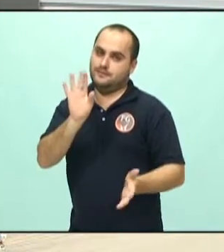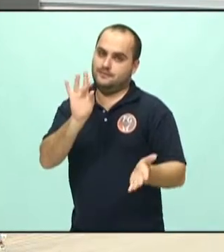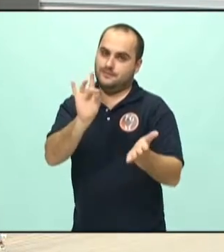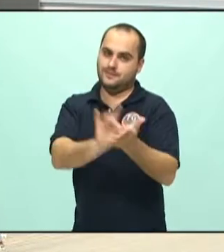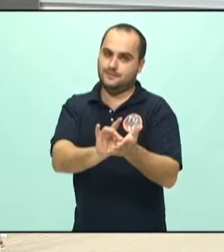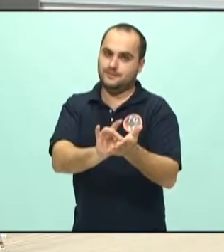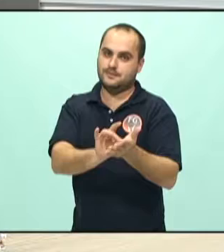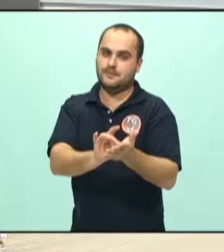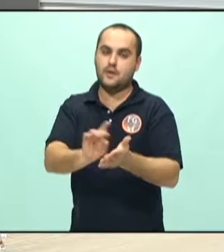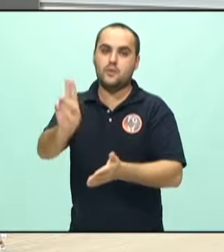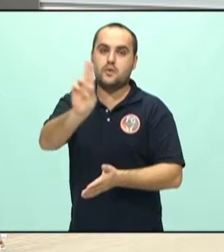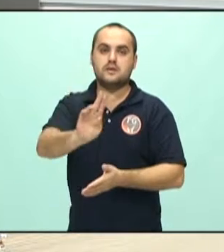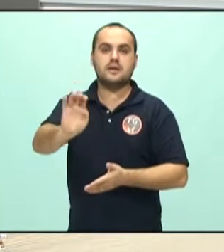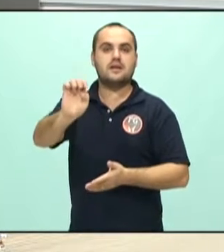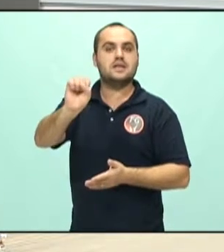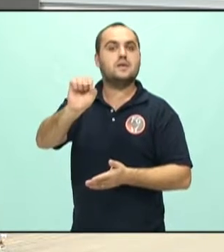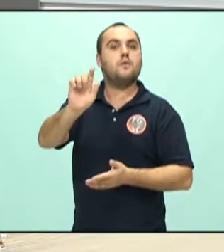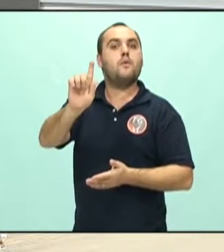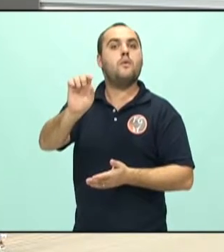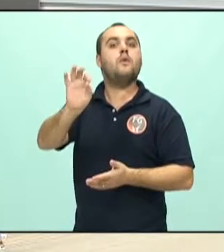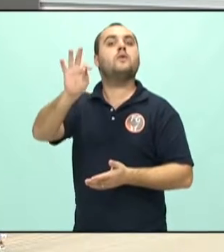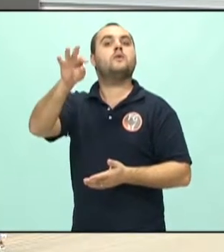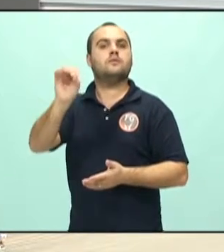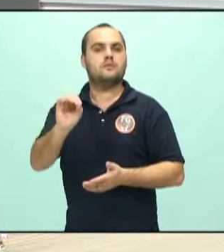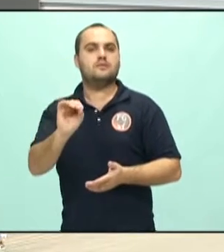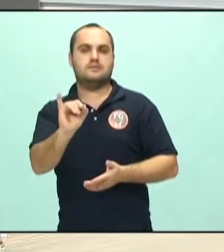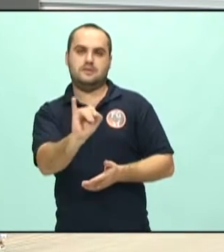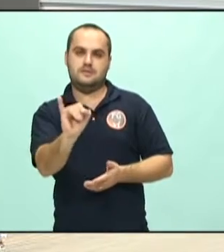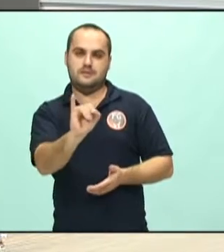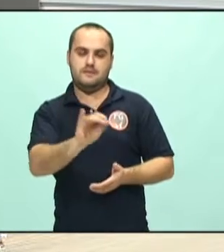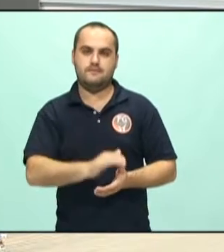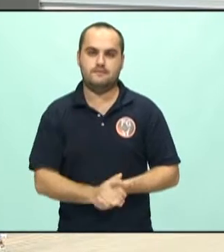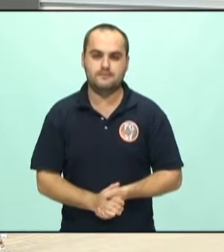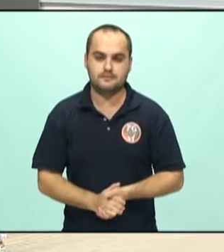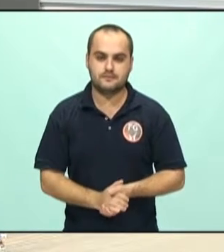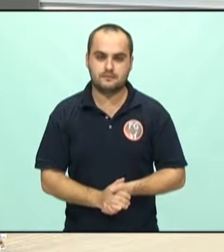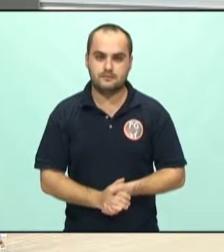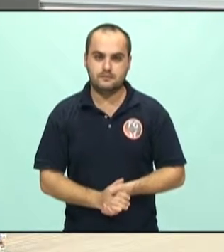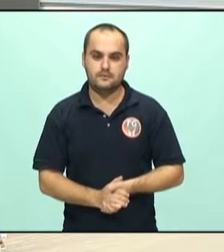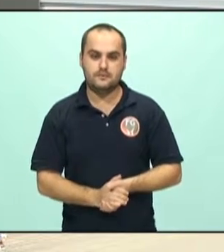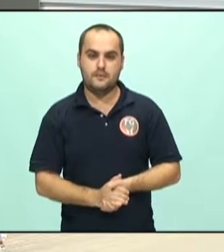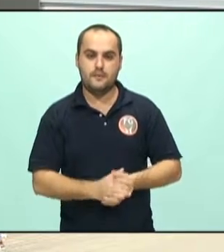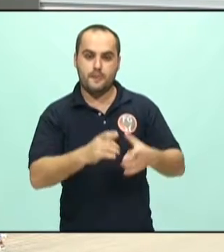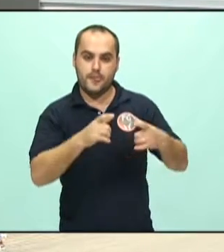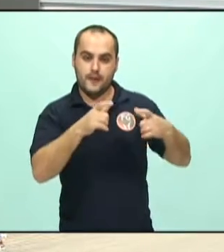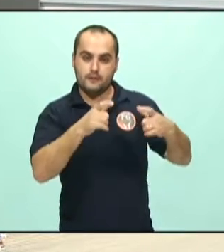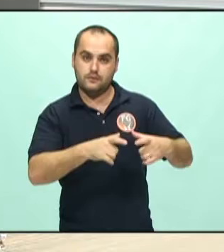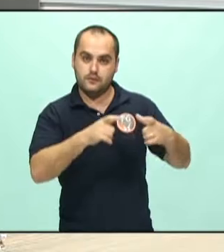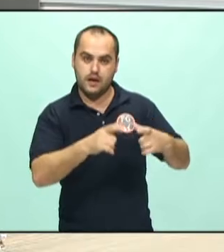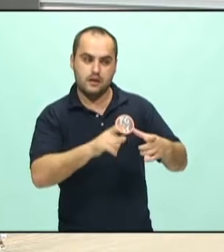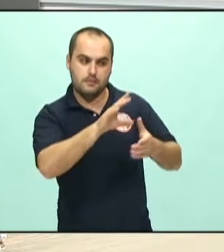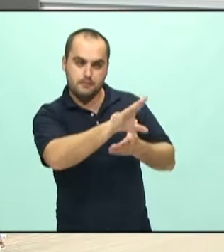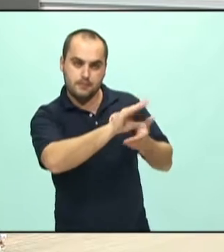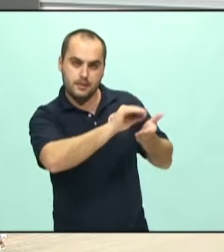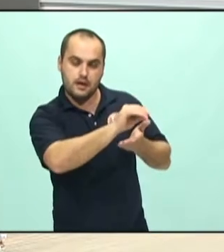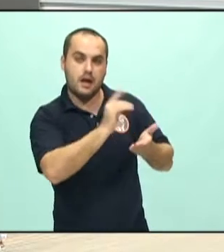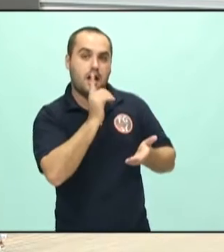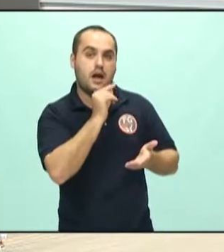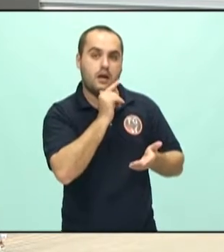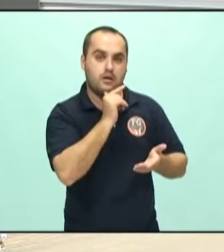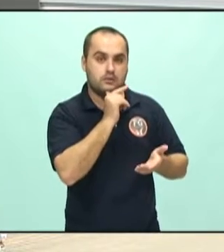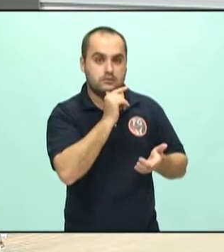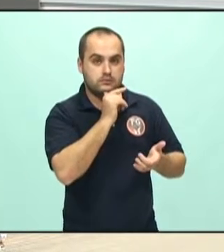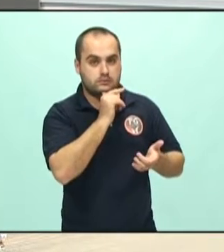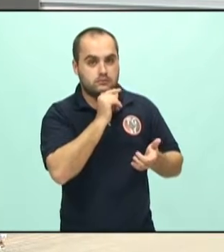esgoto aqui em itajaí porque é o nosso ponto de captação de água na verdade não vai influenciar muito porque nós dependemos das cidades